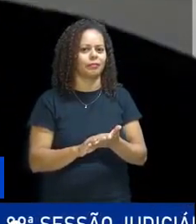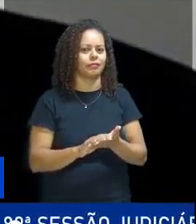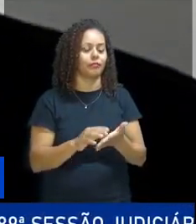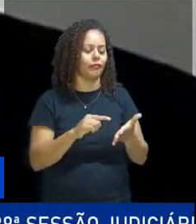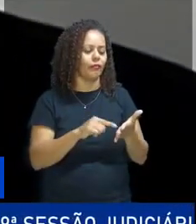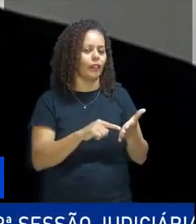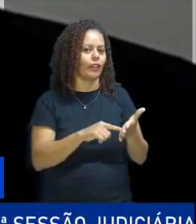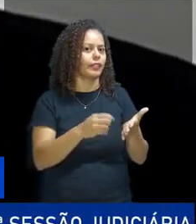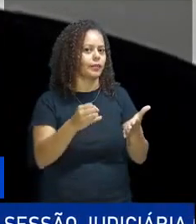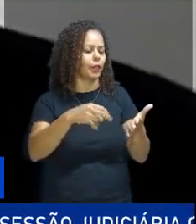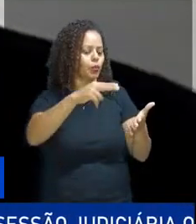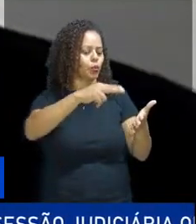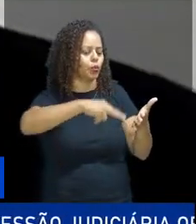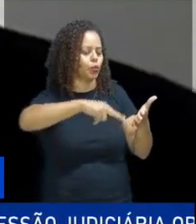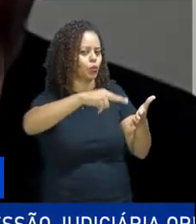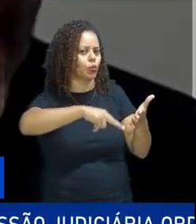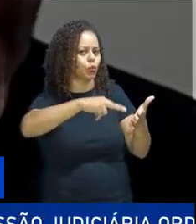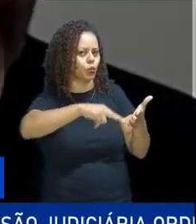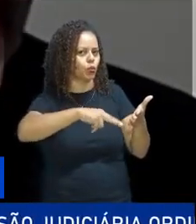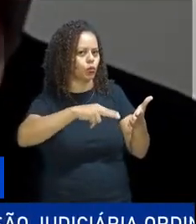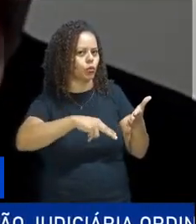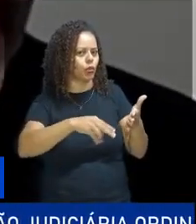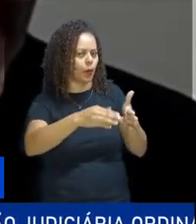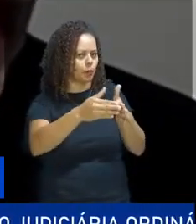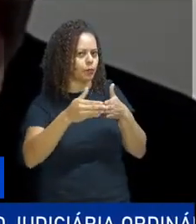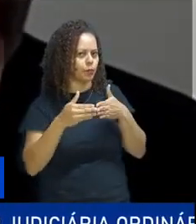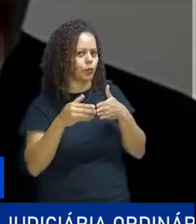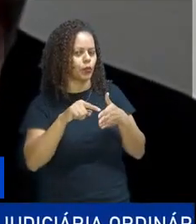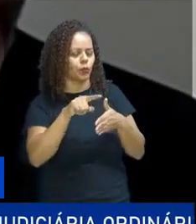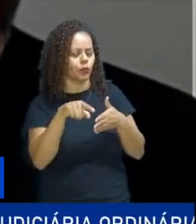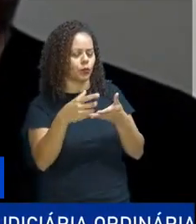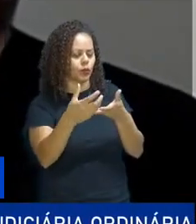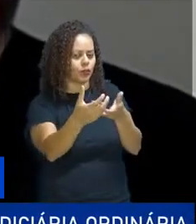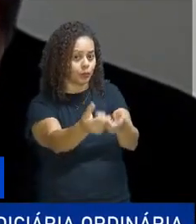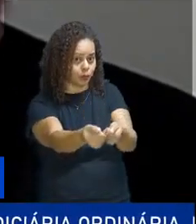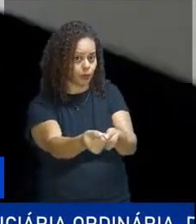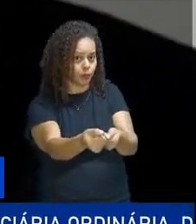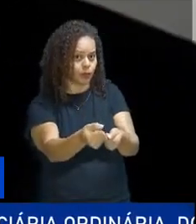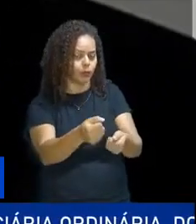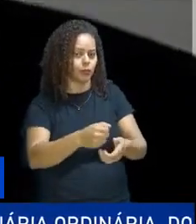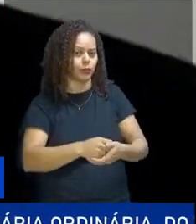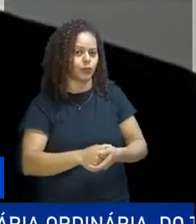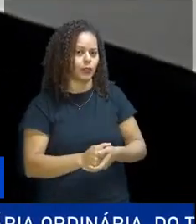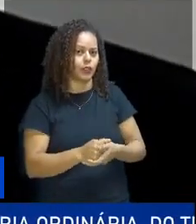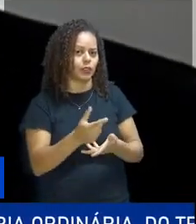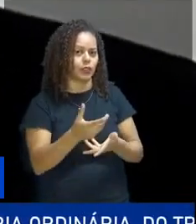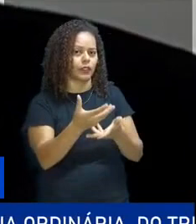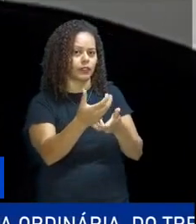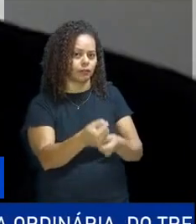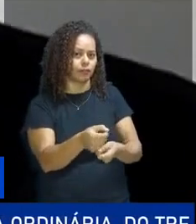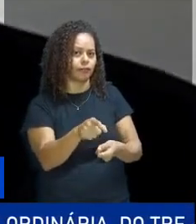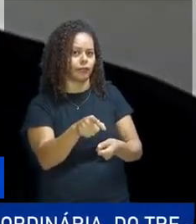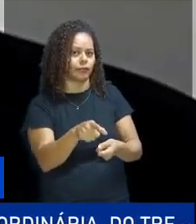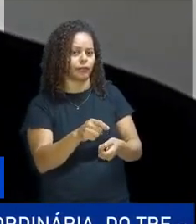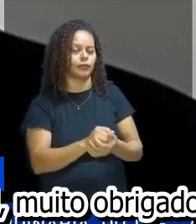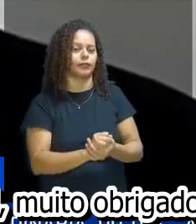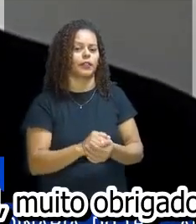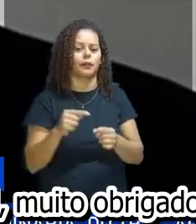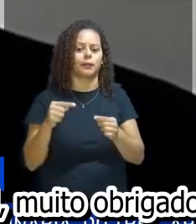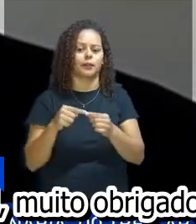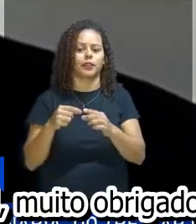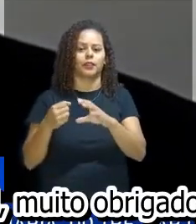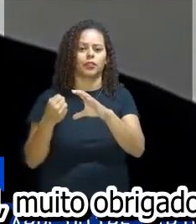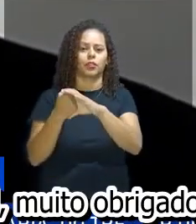do órgão de análise, tá, do Tribunal Regional Eleitoral.